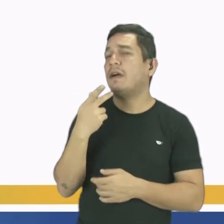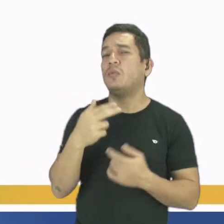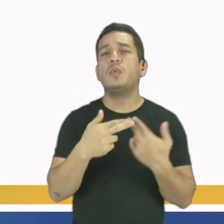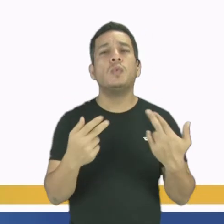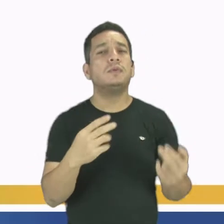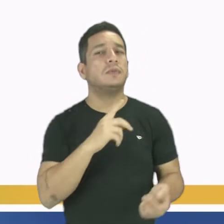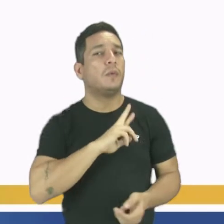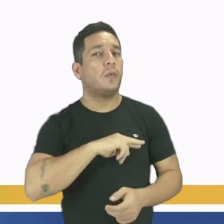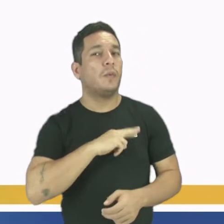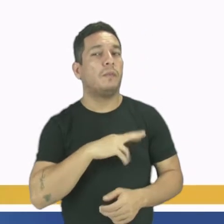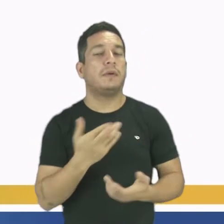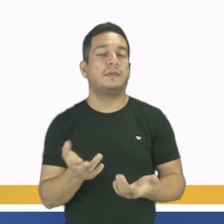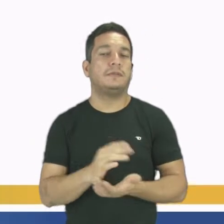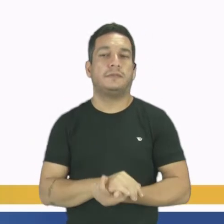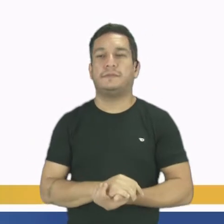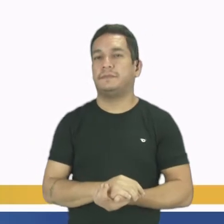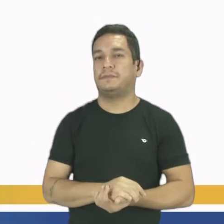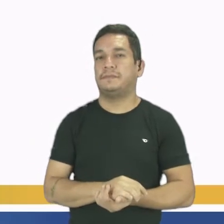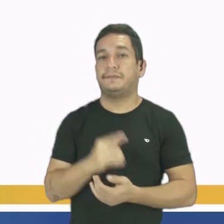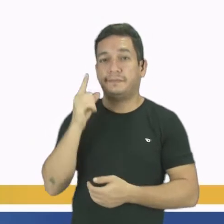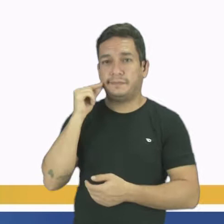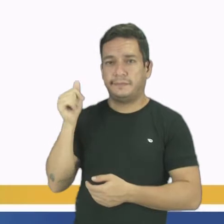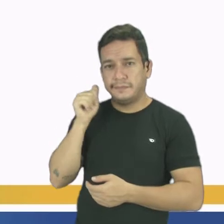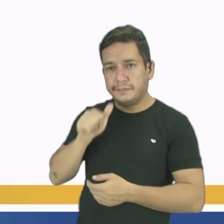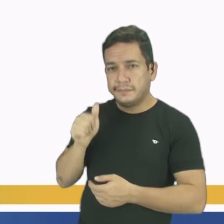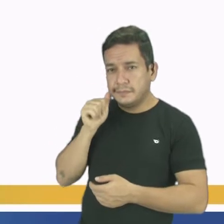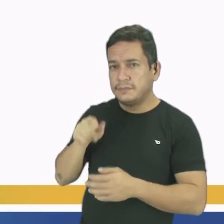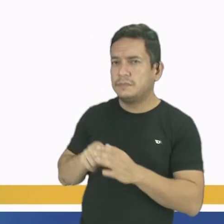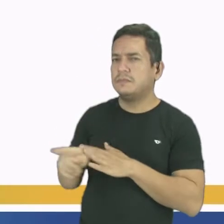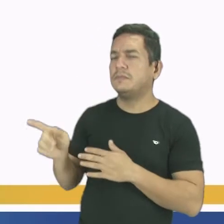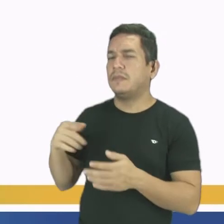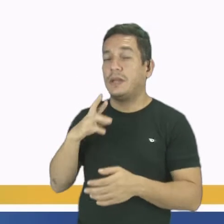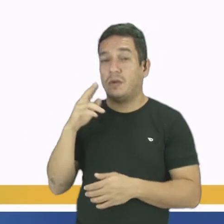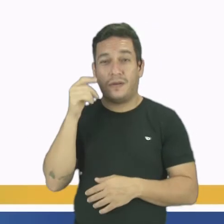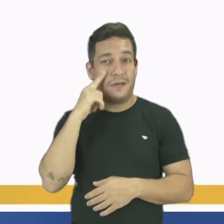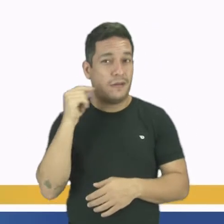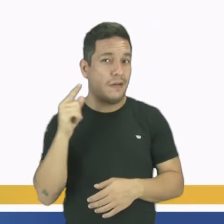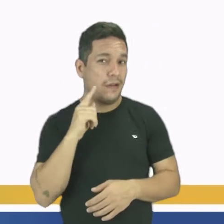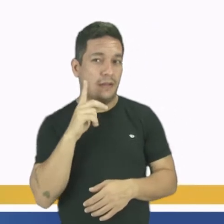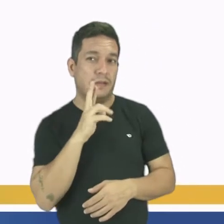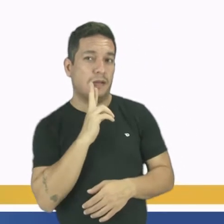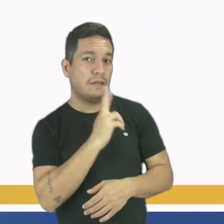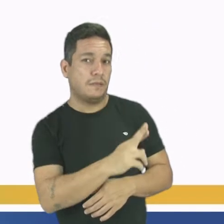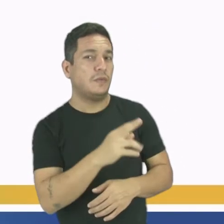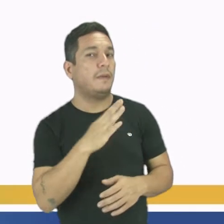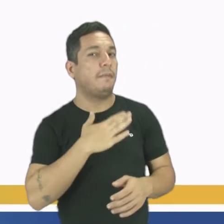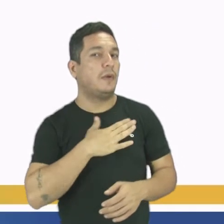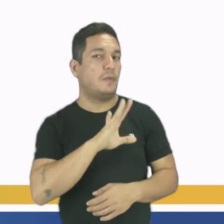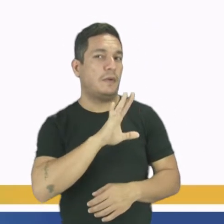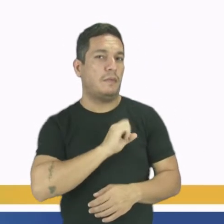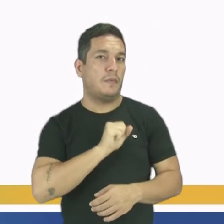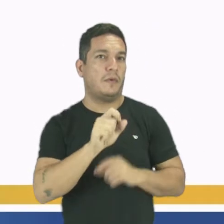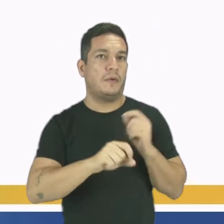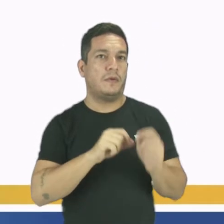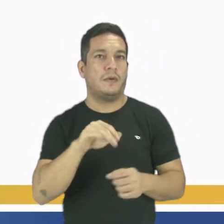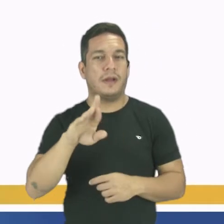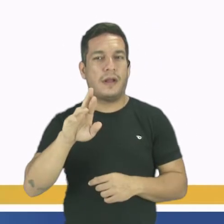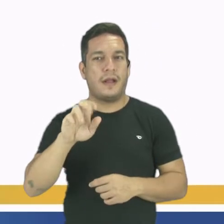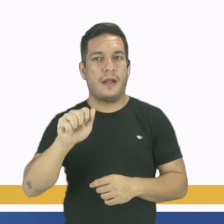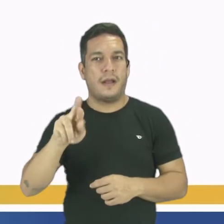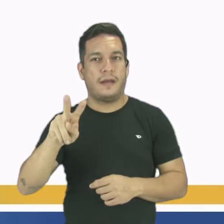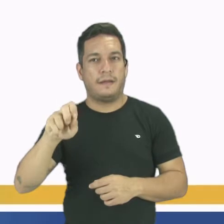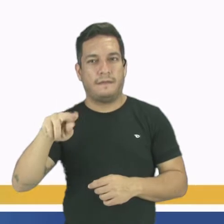romântica. E a rata pergunta. E o rato responde: meu amor é uma caravana de